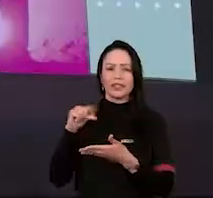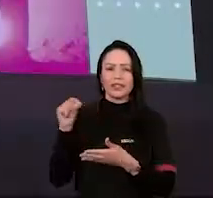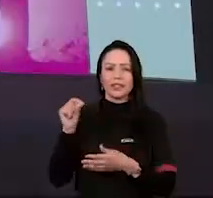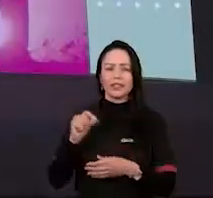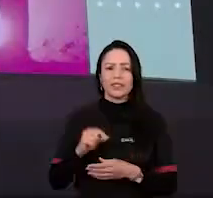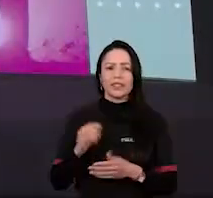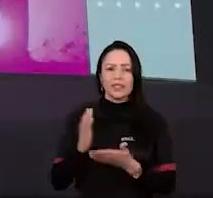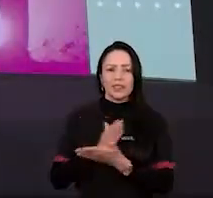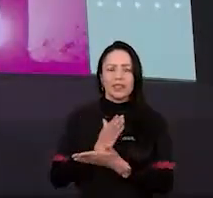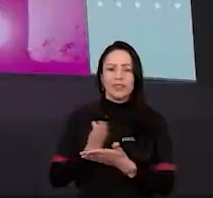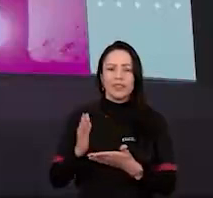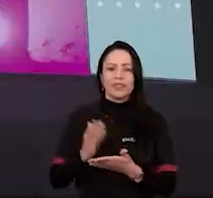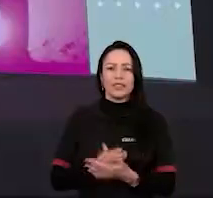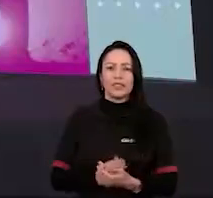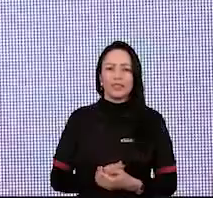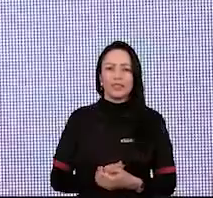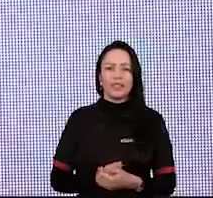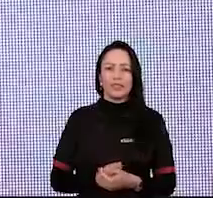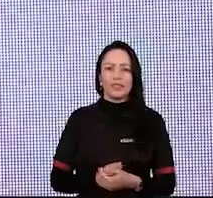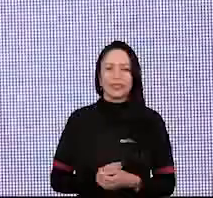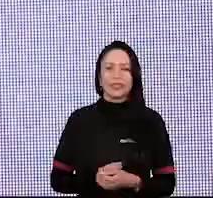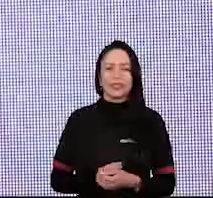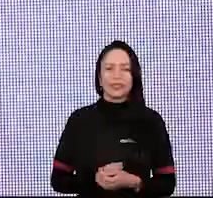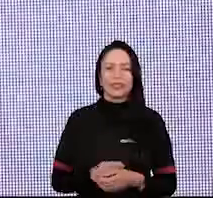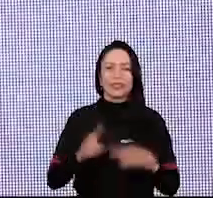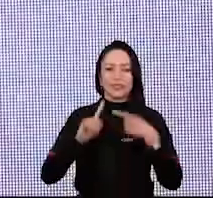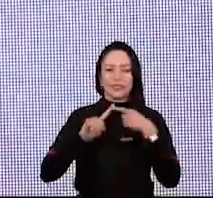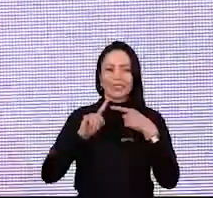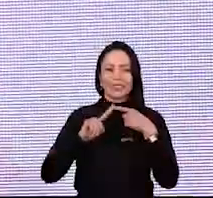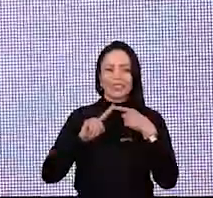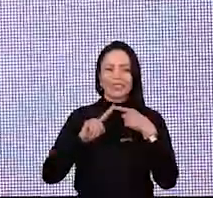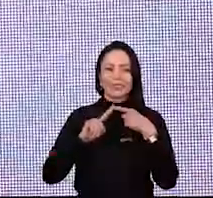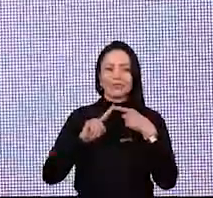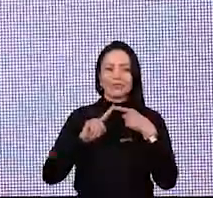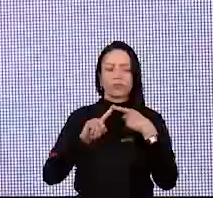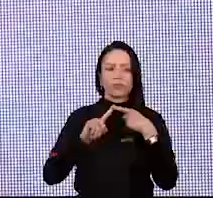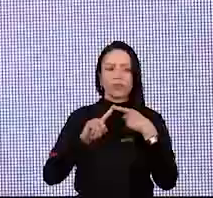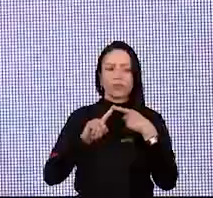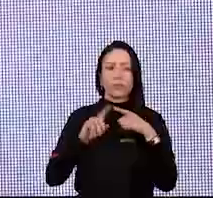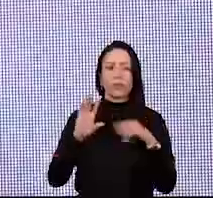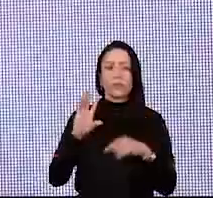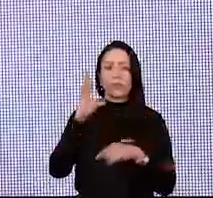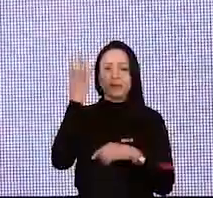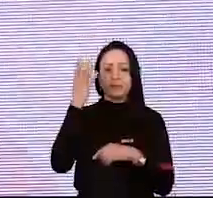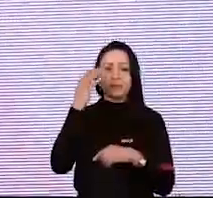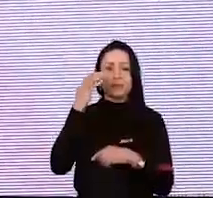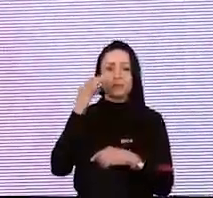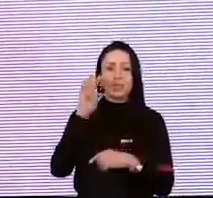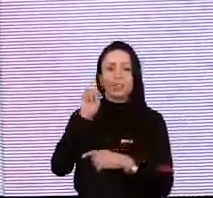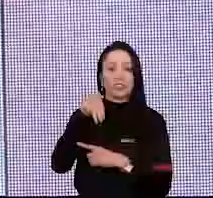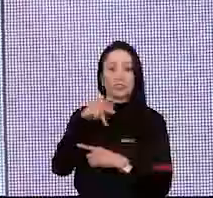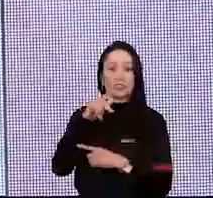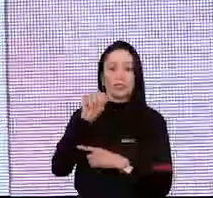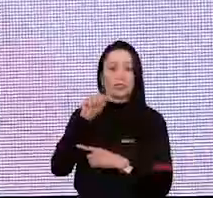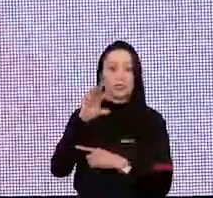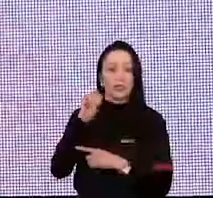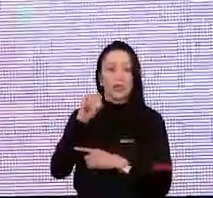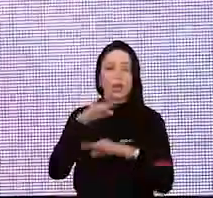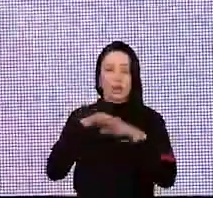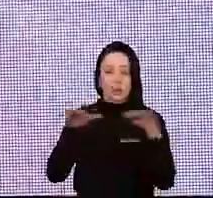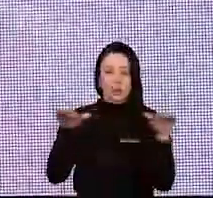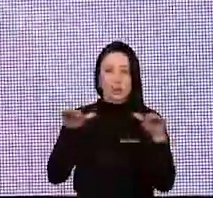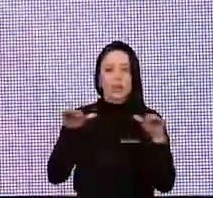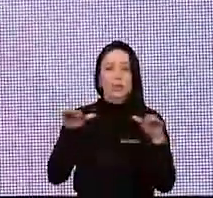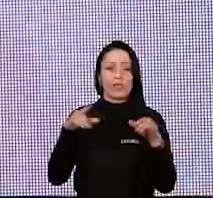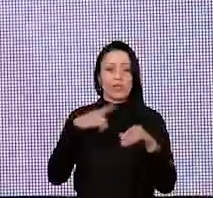selecionou algumas para fazer para vocês. A primeira delas é: nos casos em que a membrana timpânica estiver rompida e